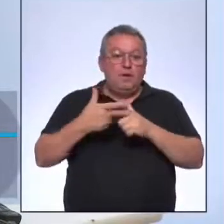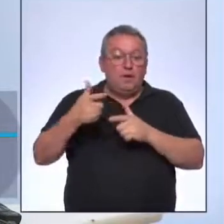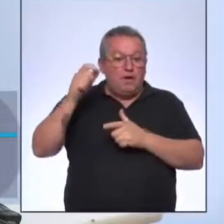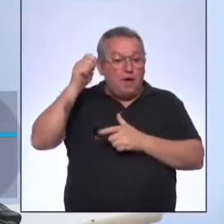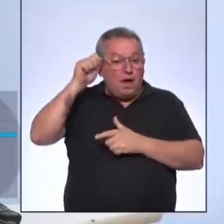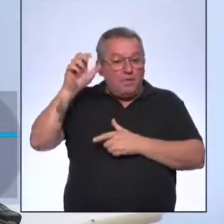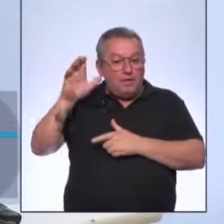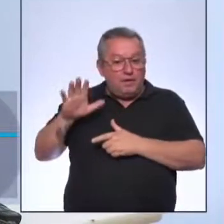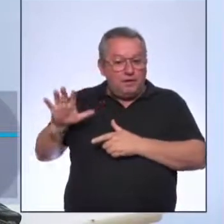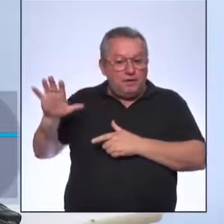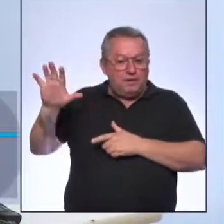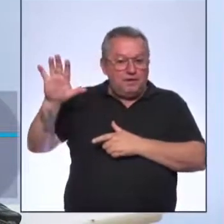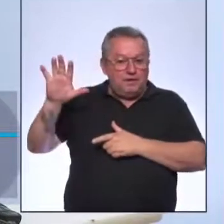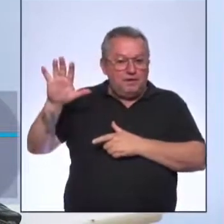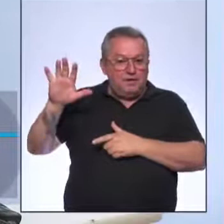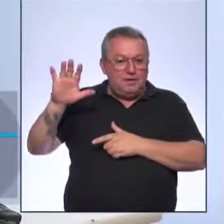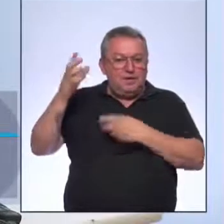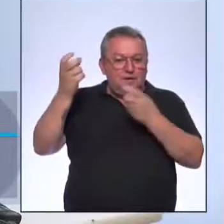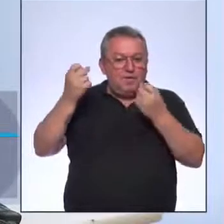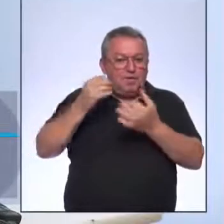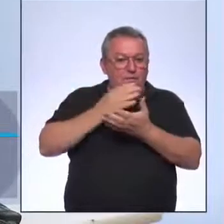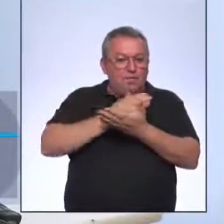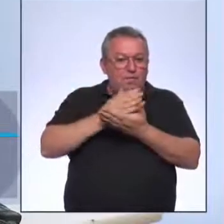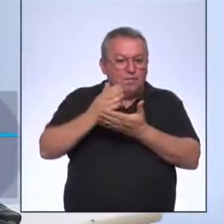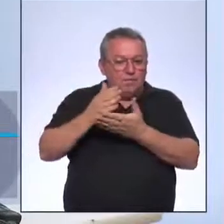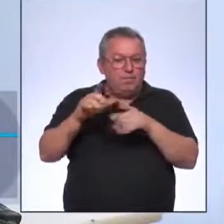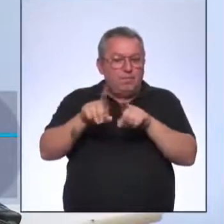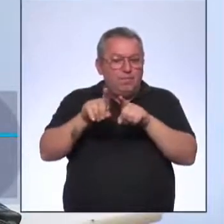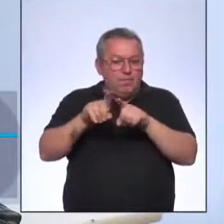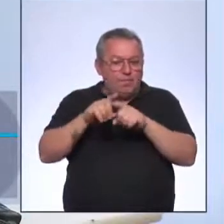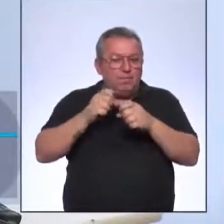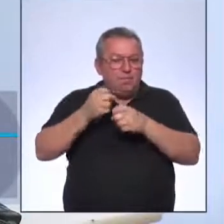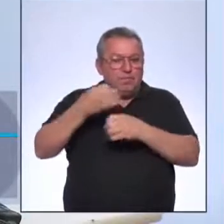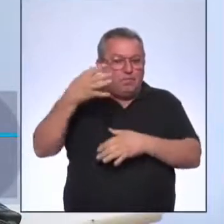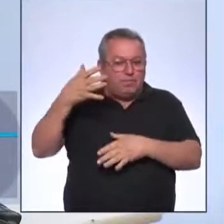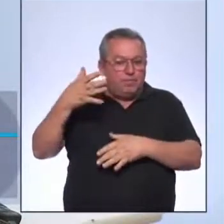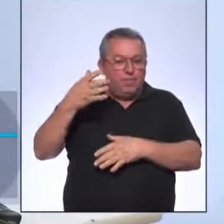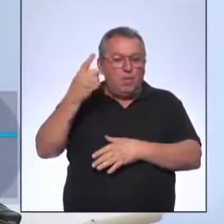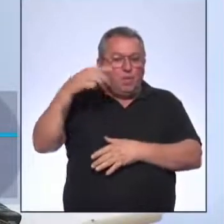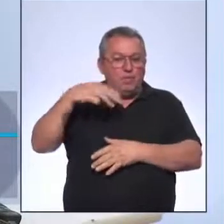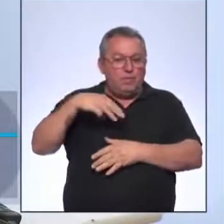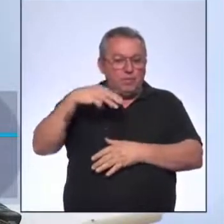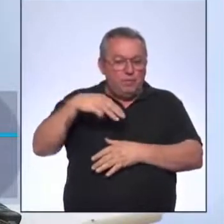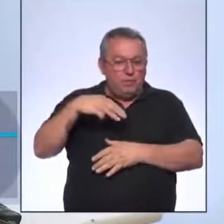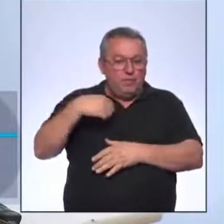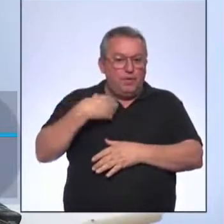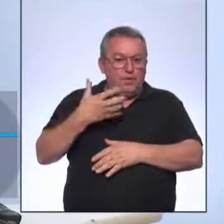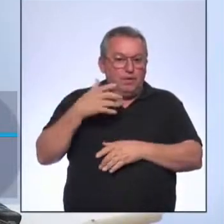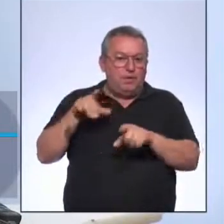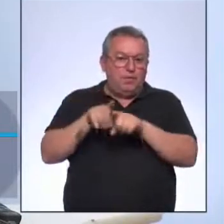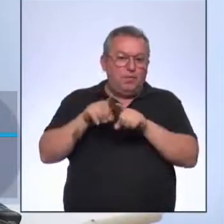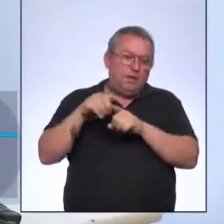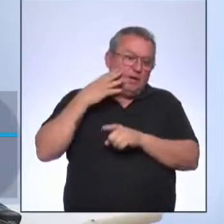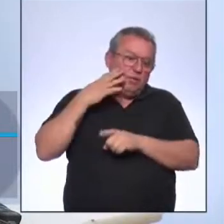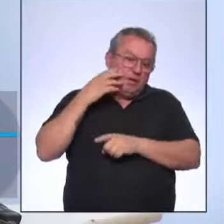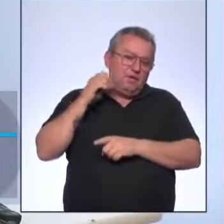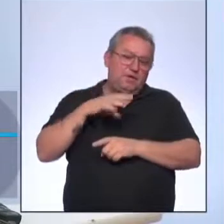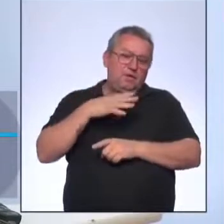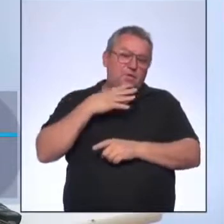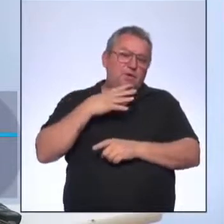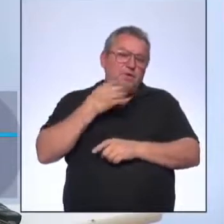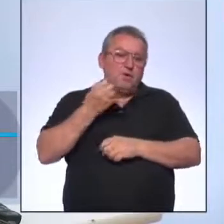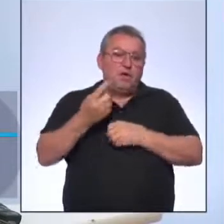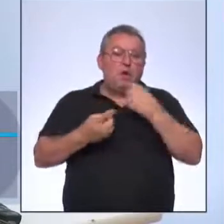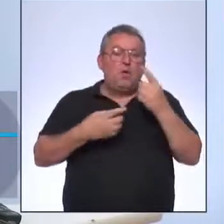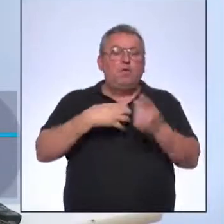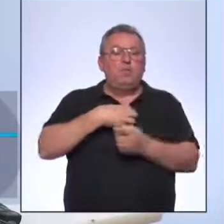danças africanas. E eu vou começar com uma interação no chat de 1 minuto. E eu queria também saber se vocês conhecem algum tipo